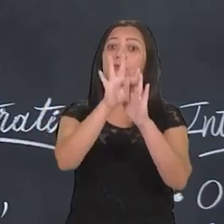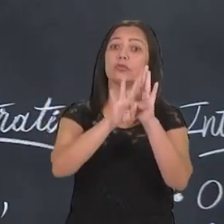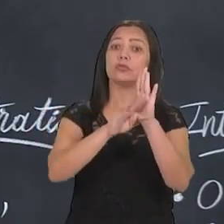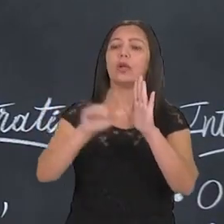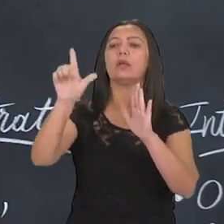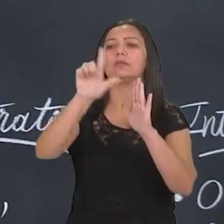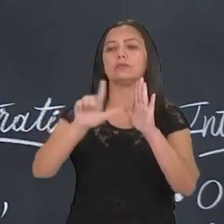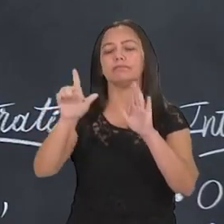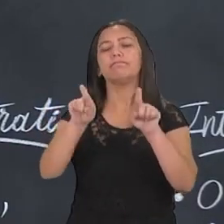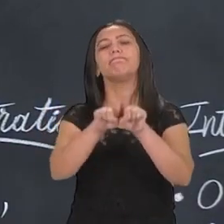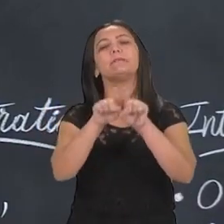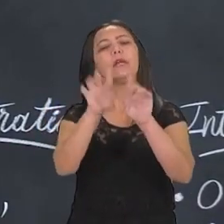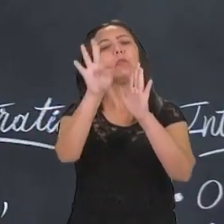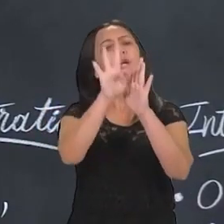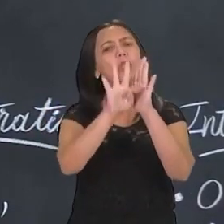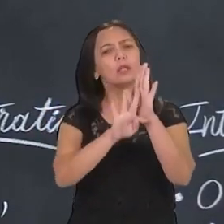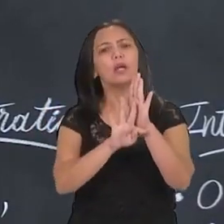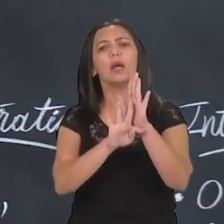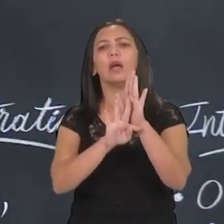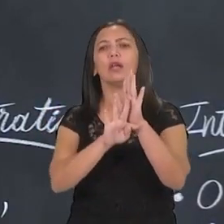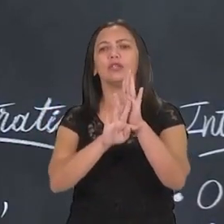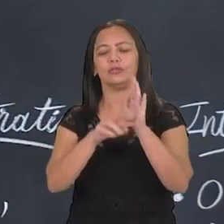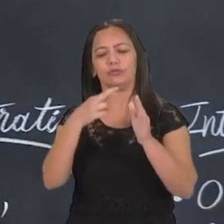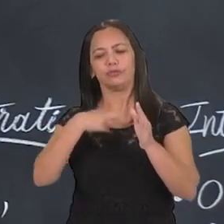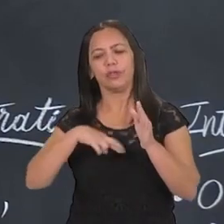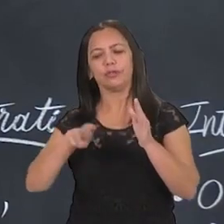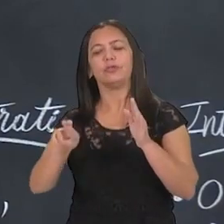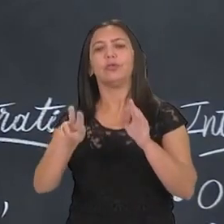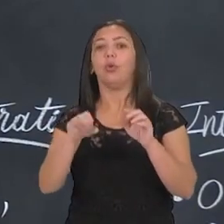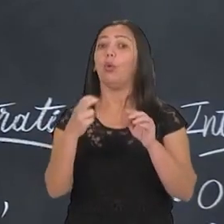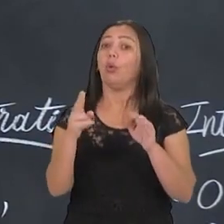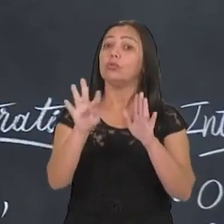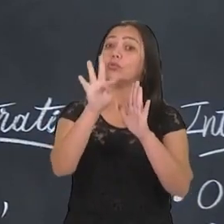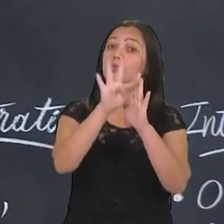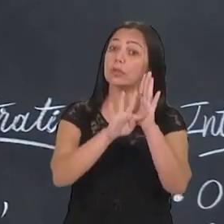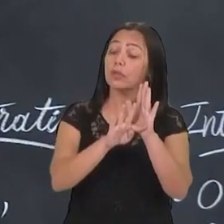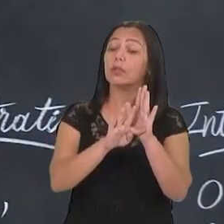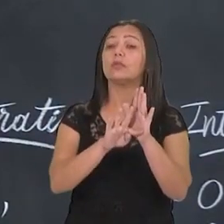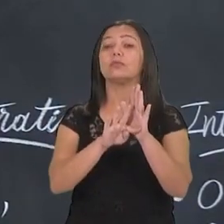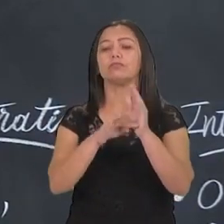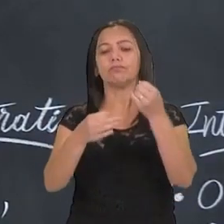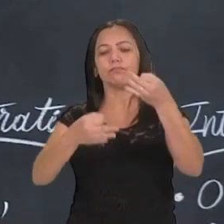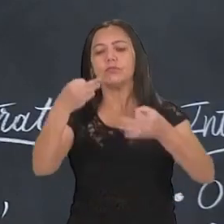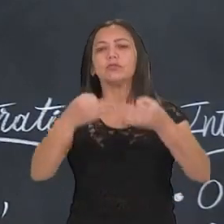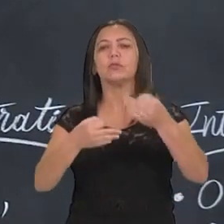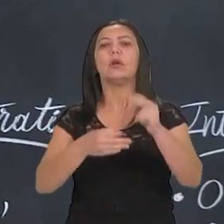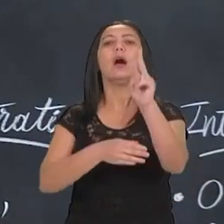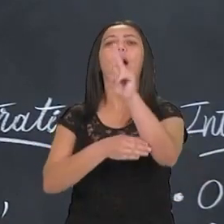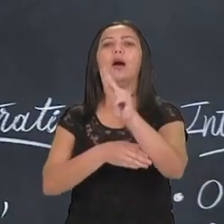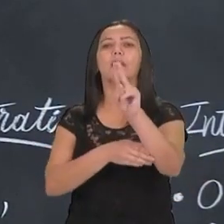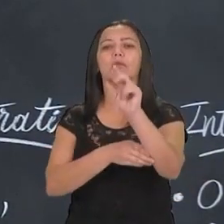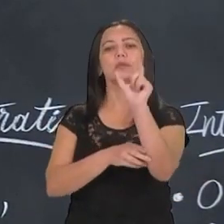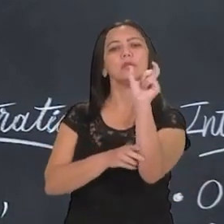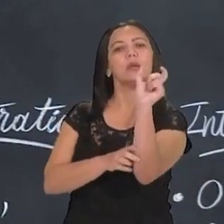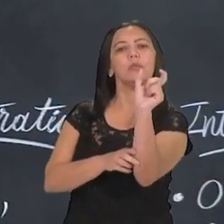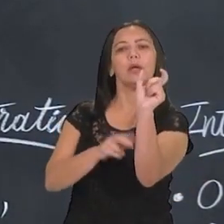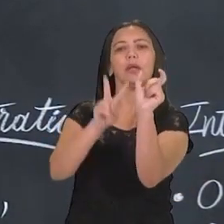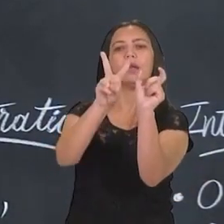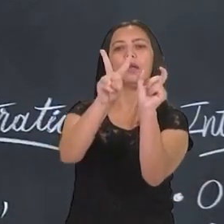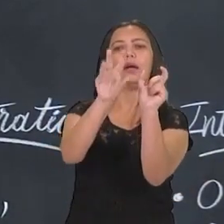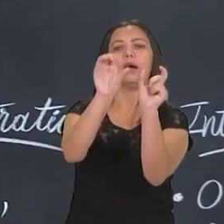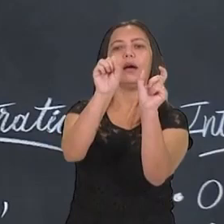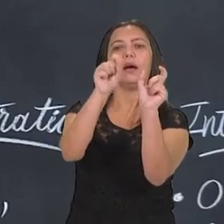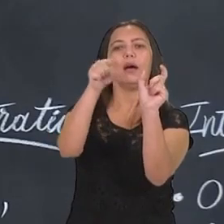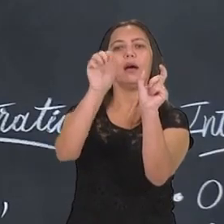literários, nos textos religiosos, ainda há uma presença muito forte. Nos textos jurídicos, ainda há uma presença muito forte desse português um tanto mais formal. E